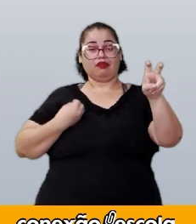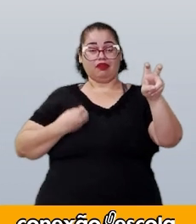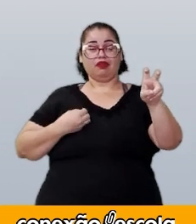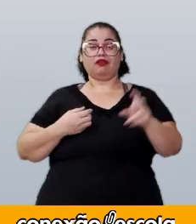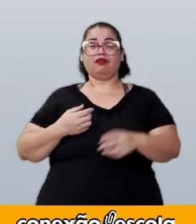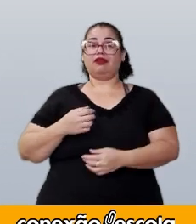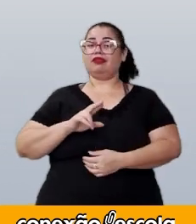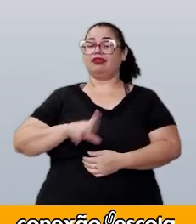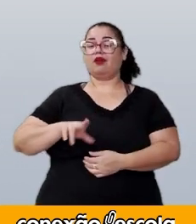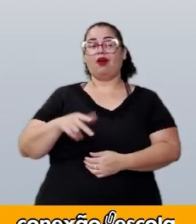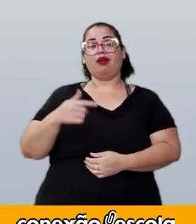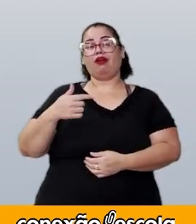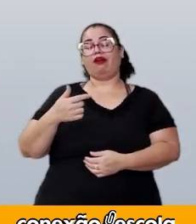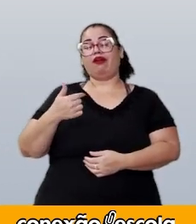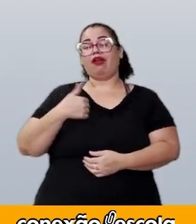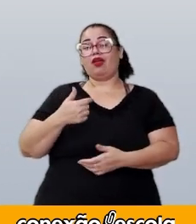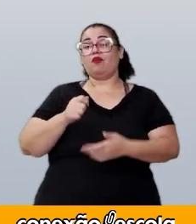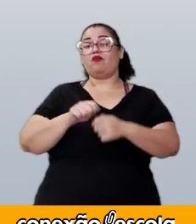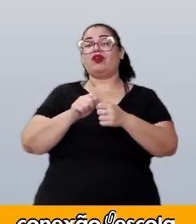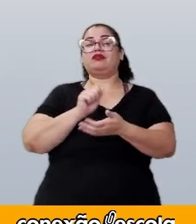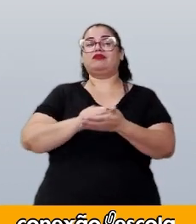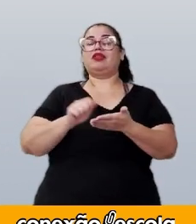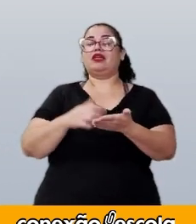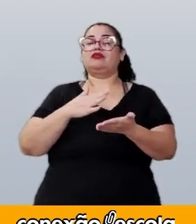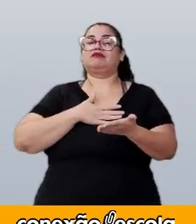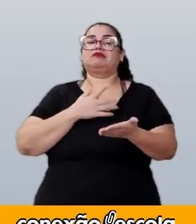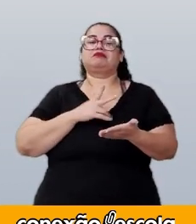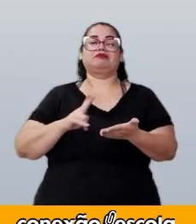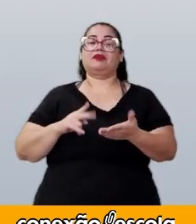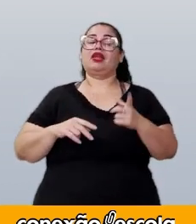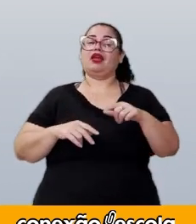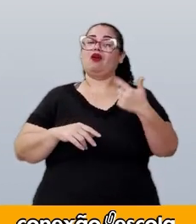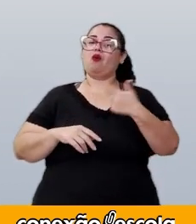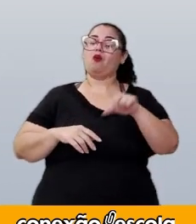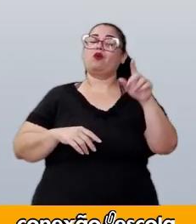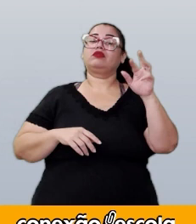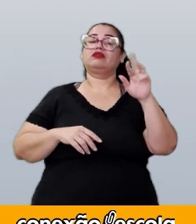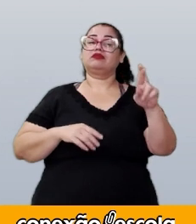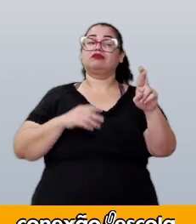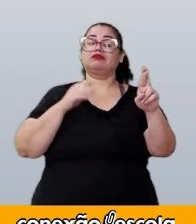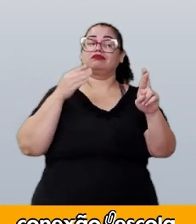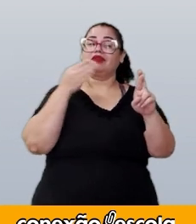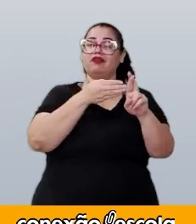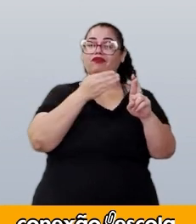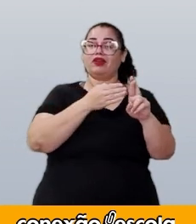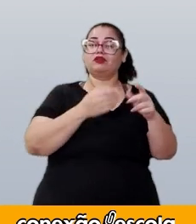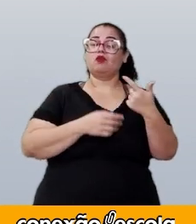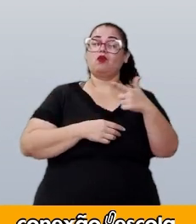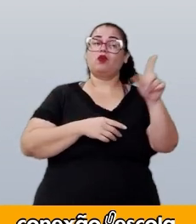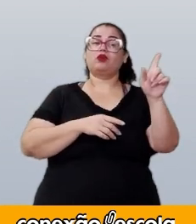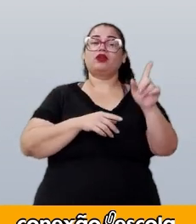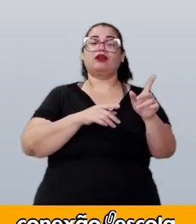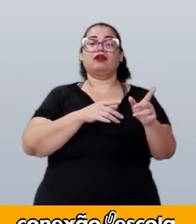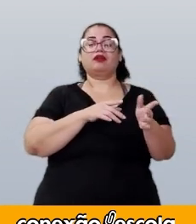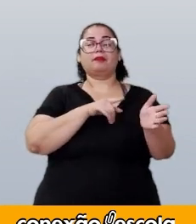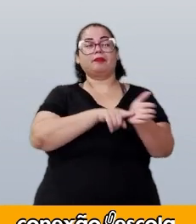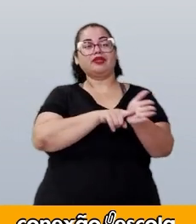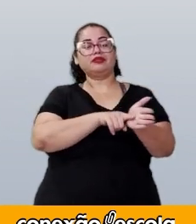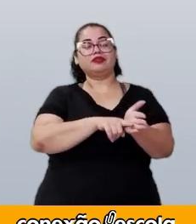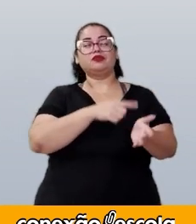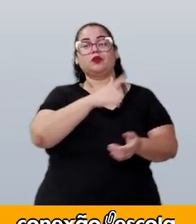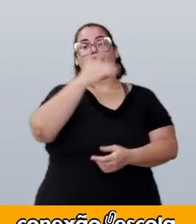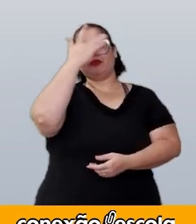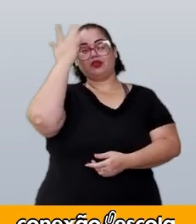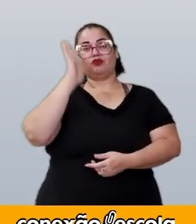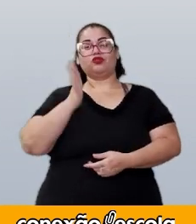não são palavras próprias de quem produziu esse texto. É uma citação de uma pesquisa já